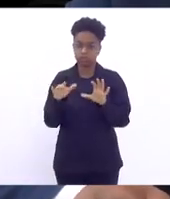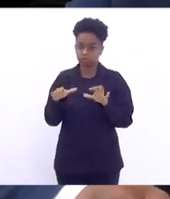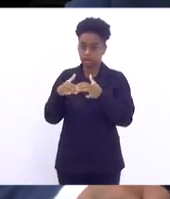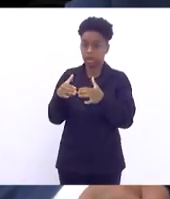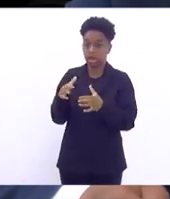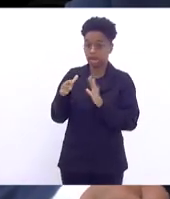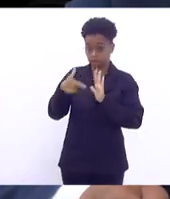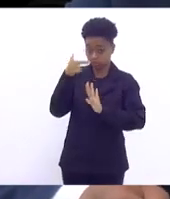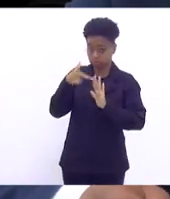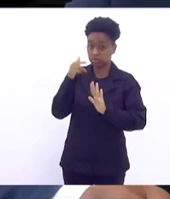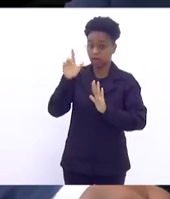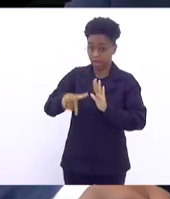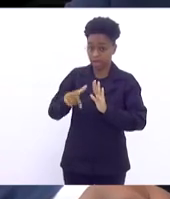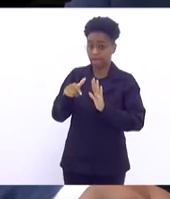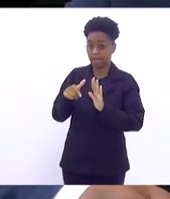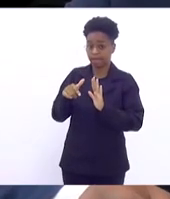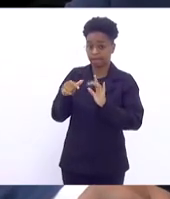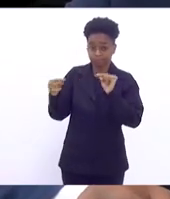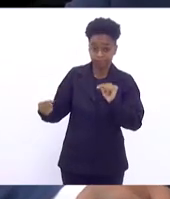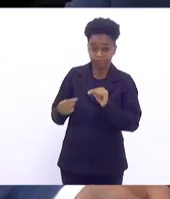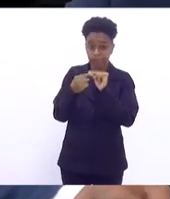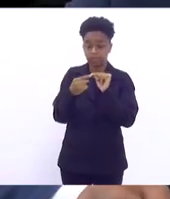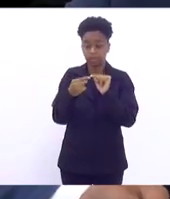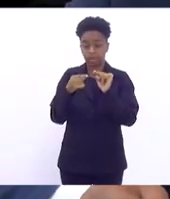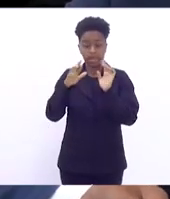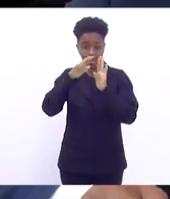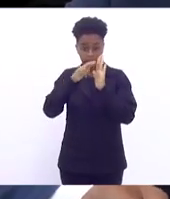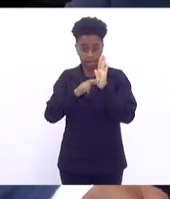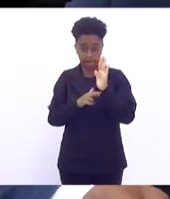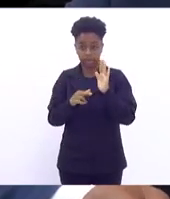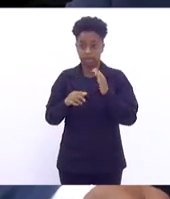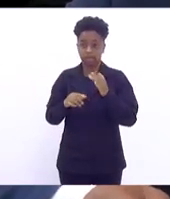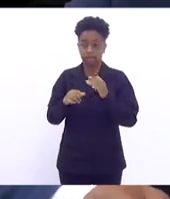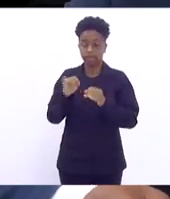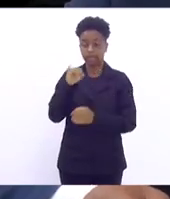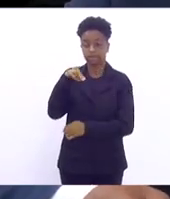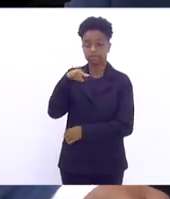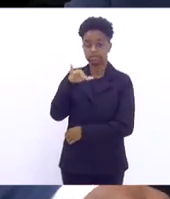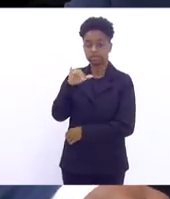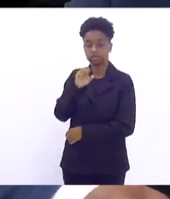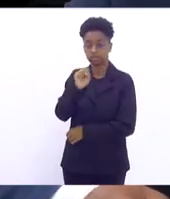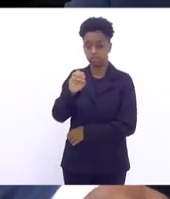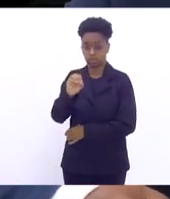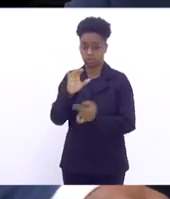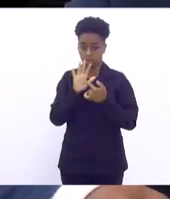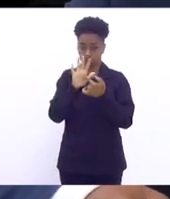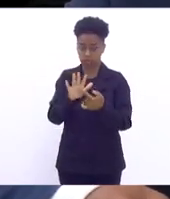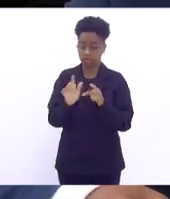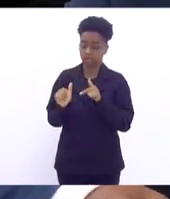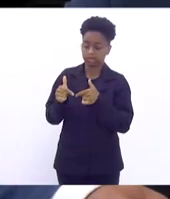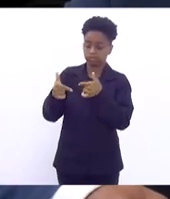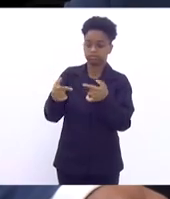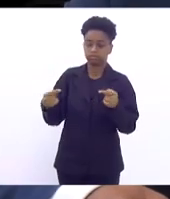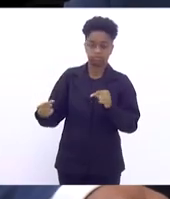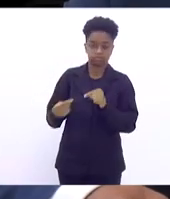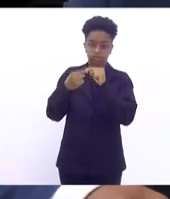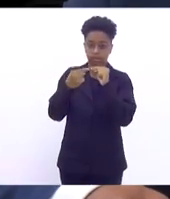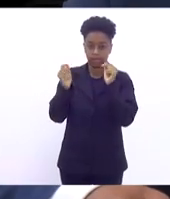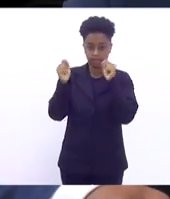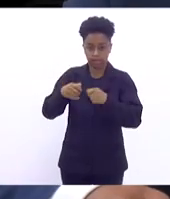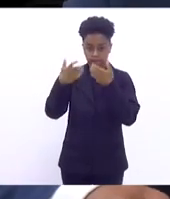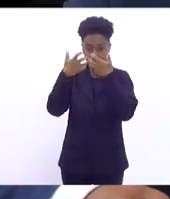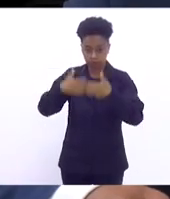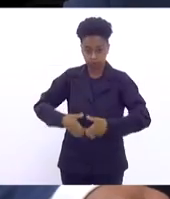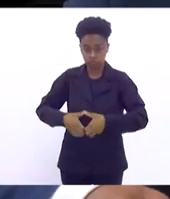é um dispositivo regimental aí seguinte no inciso segundo ela coloca tomar as providências necessárias para o funcionamento